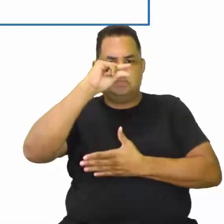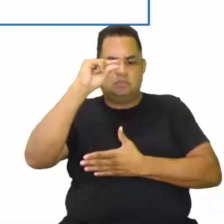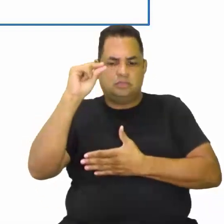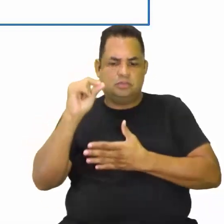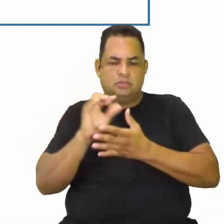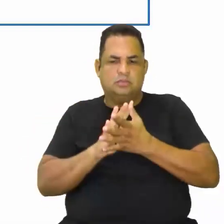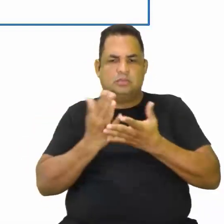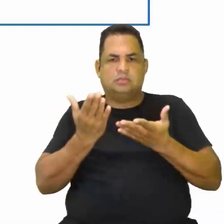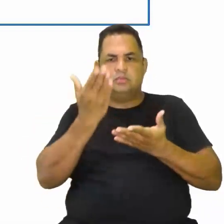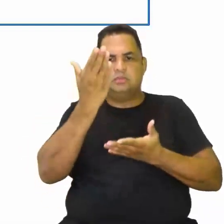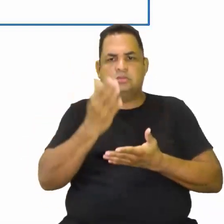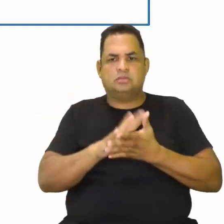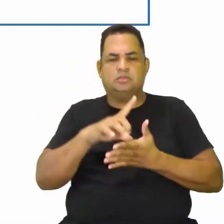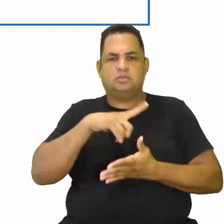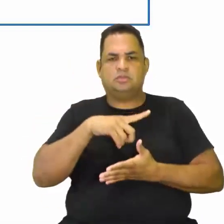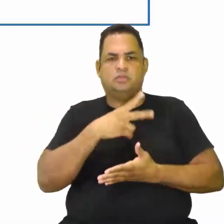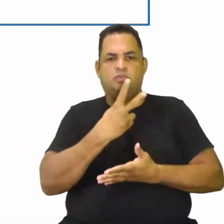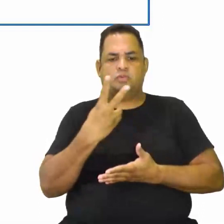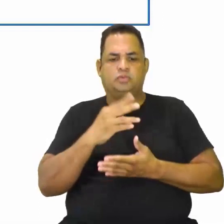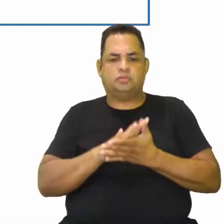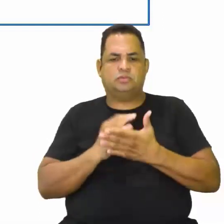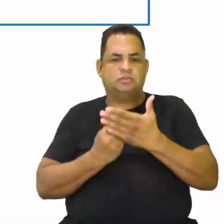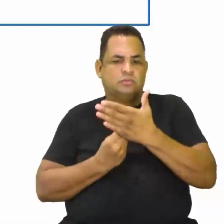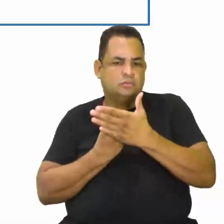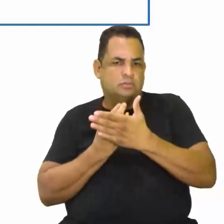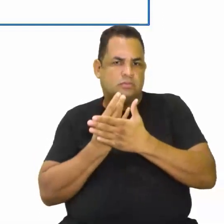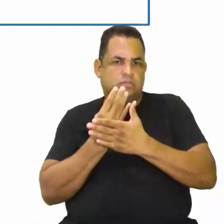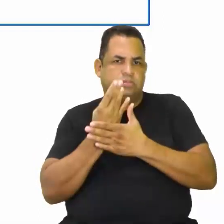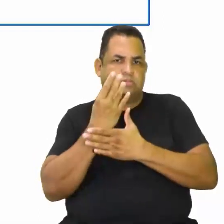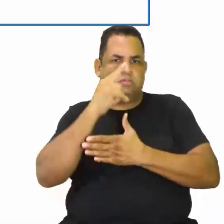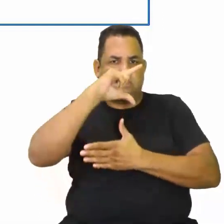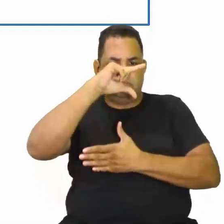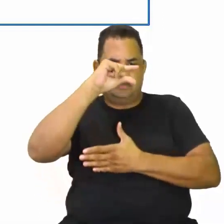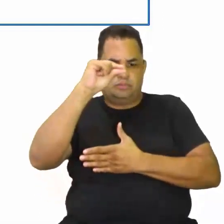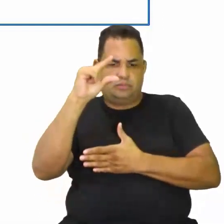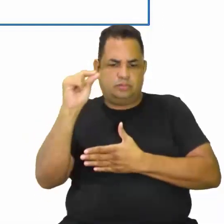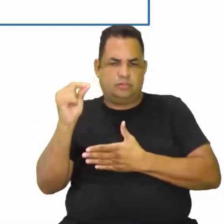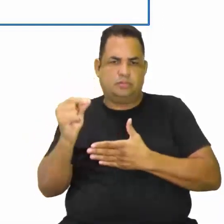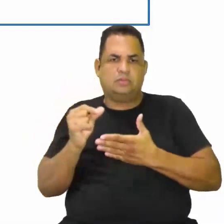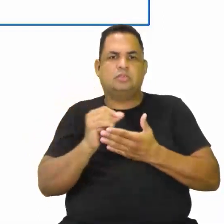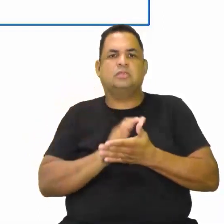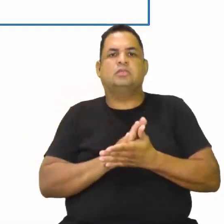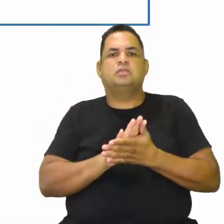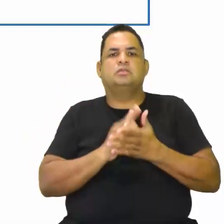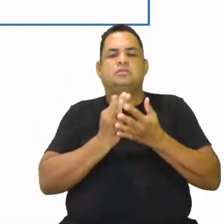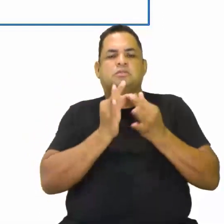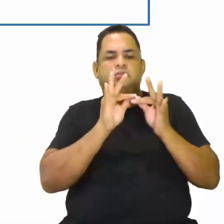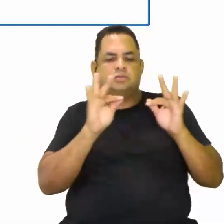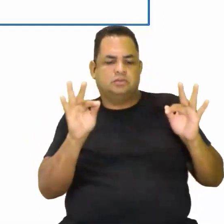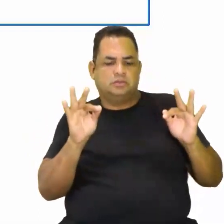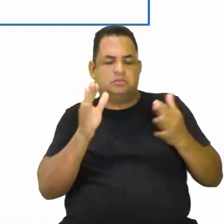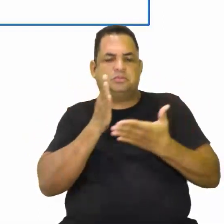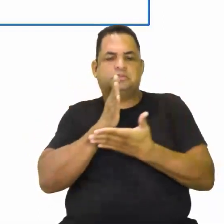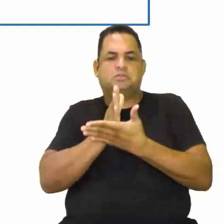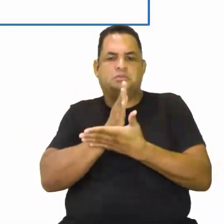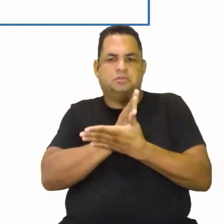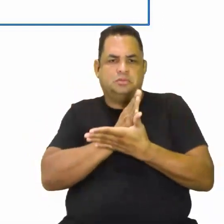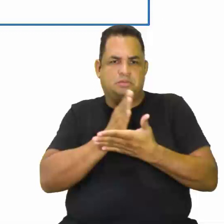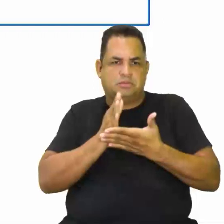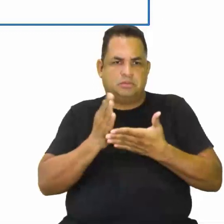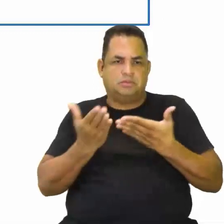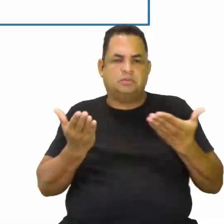Destilação, meu caro aluno, existem dois tipos, a destilação simples e uma destilação fracionada.